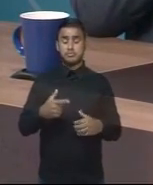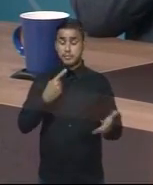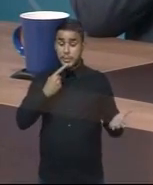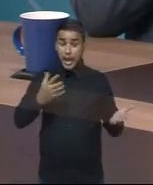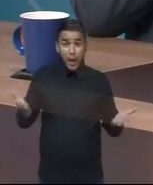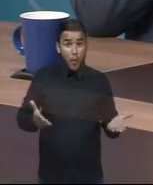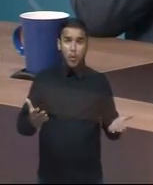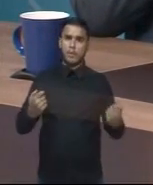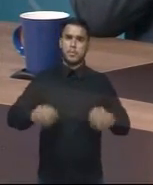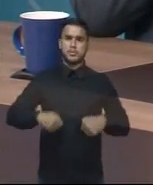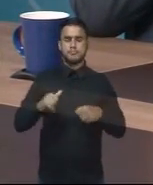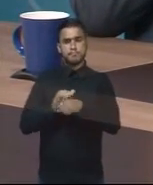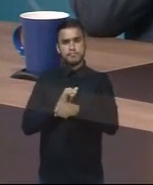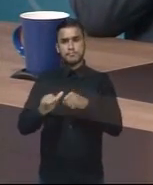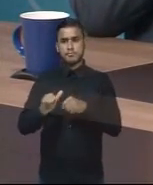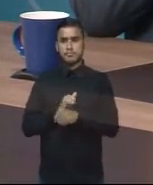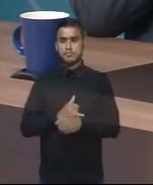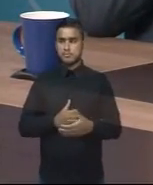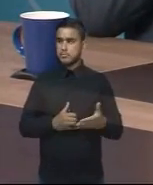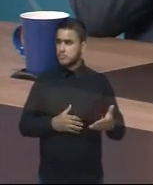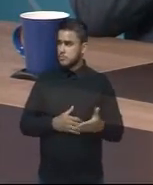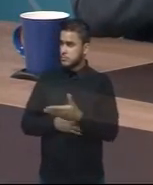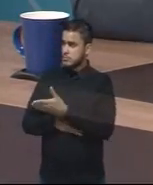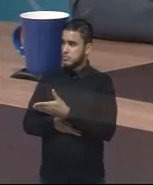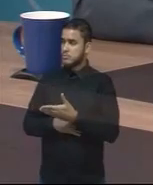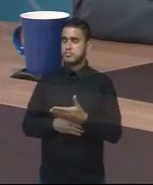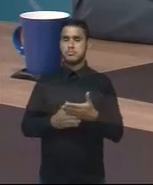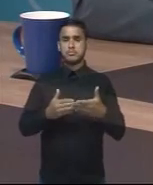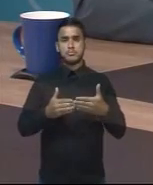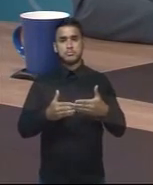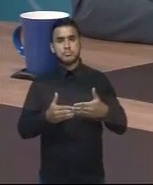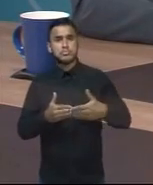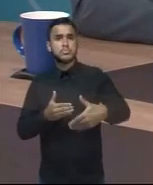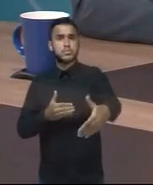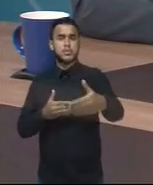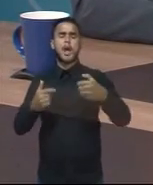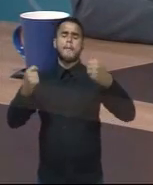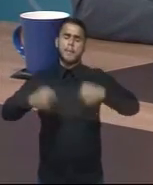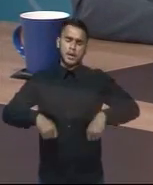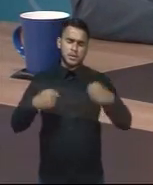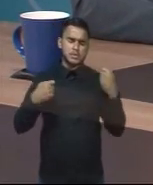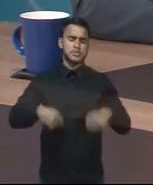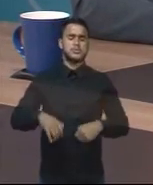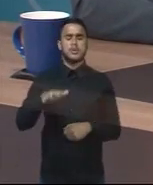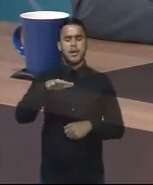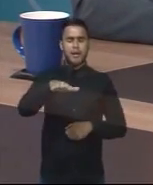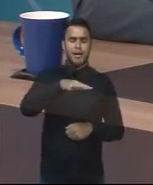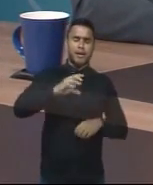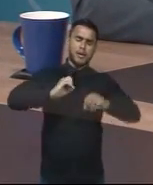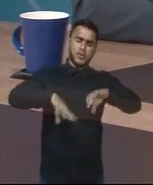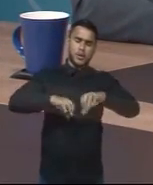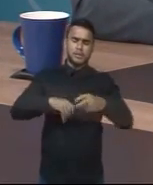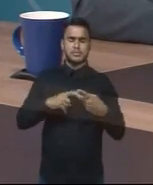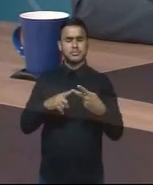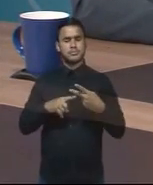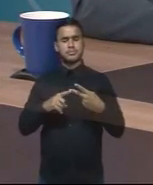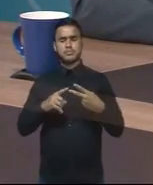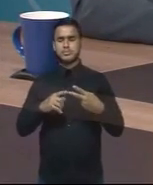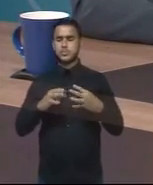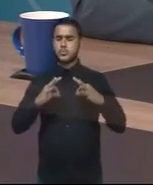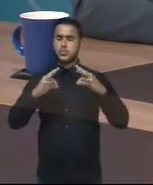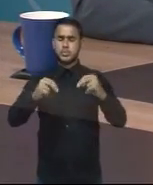prazo. O amigo está citando medidas de longo prazo necessárias, indispensáveis, e o faz com muita